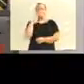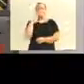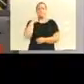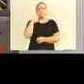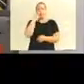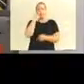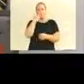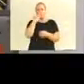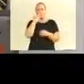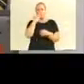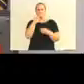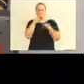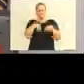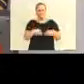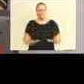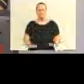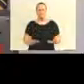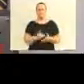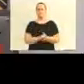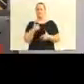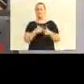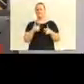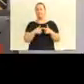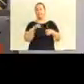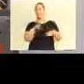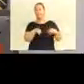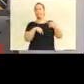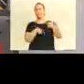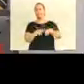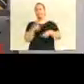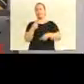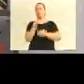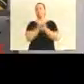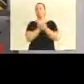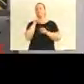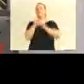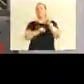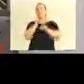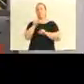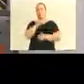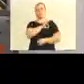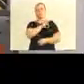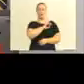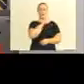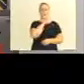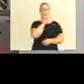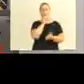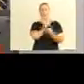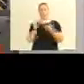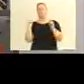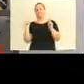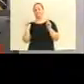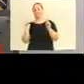aí iam os problemas. Começaram então com frequência greves e paralisações devido ao não pagamento de salários e benefícios